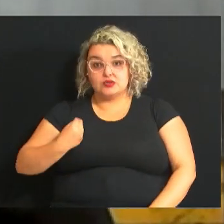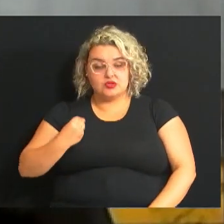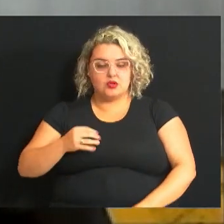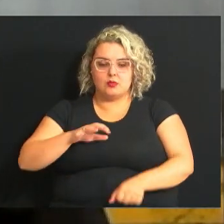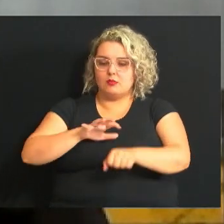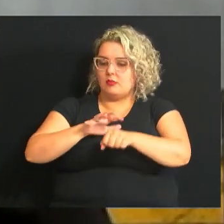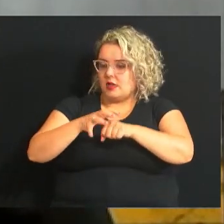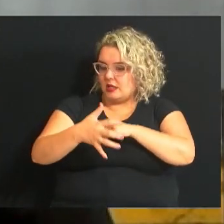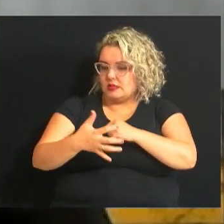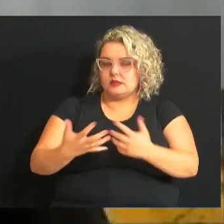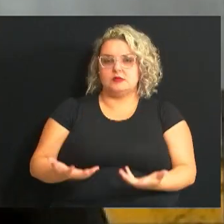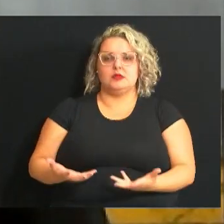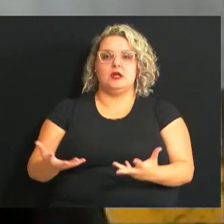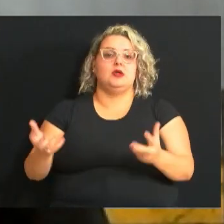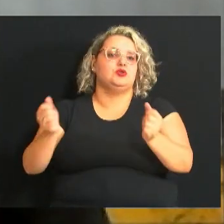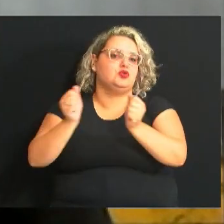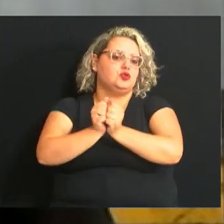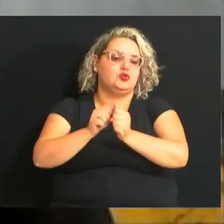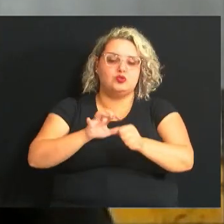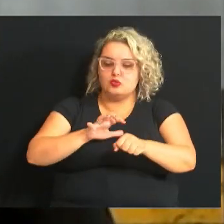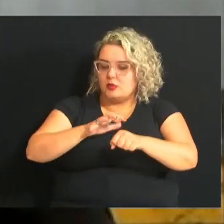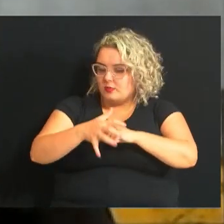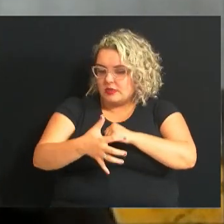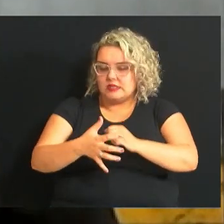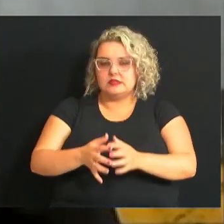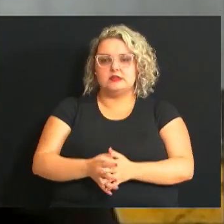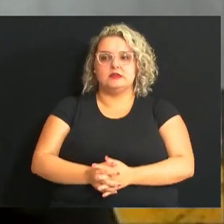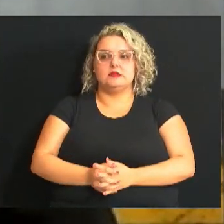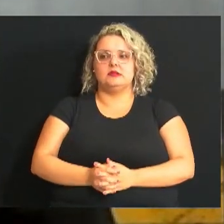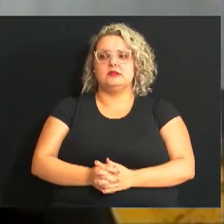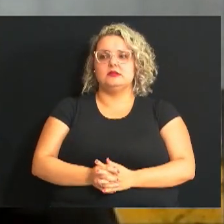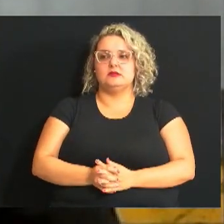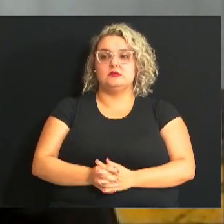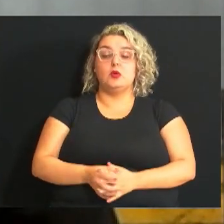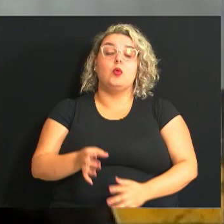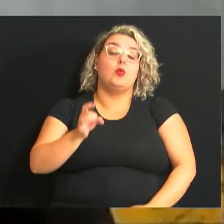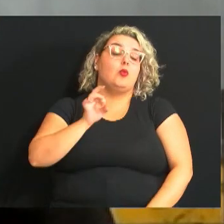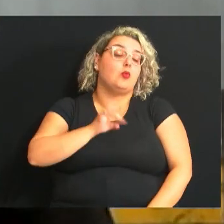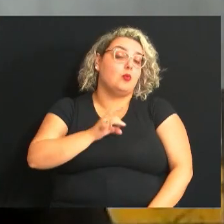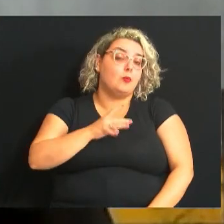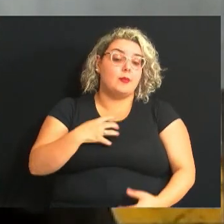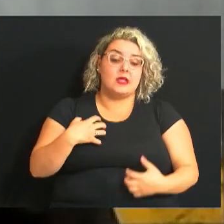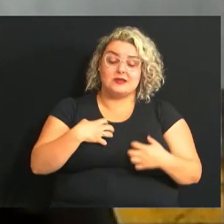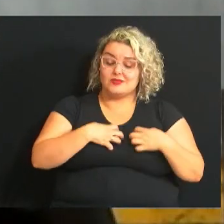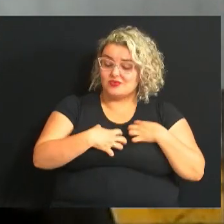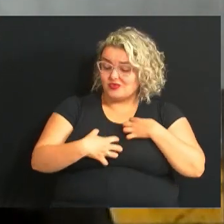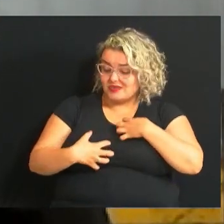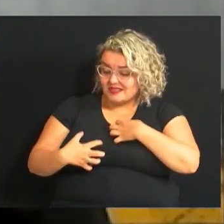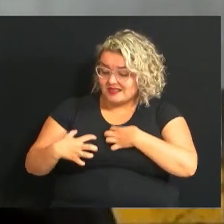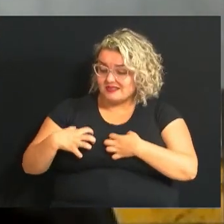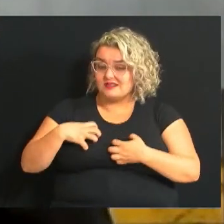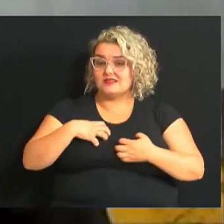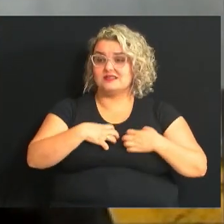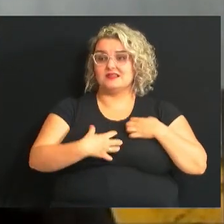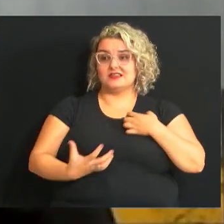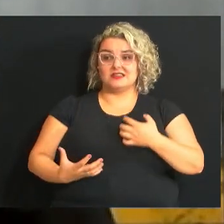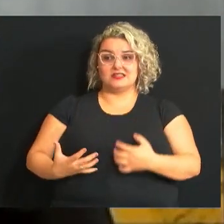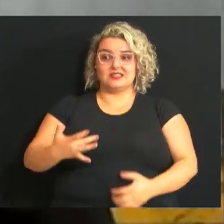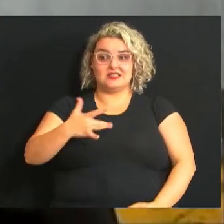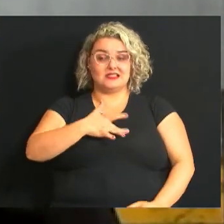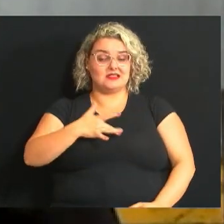pandemia, e junto com a pandemia, o medo, né, as aflições da saúde pública, da